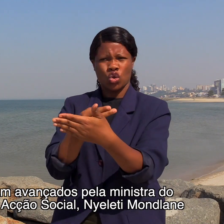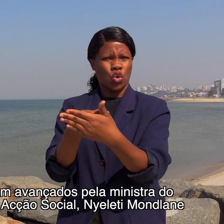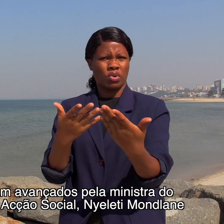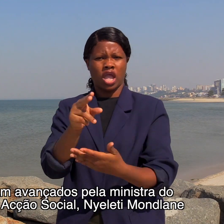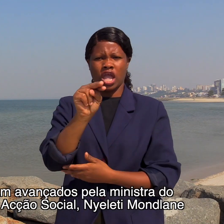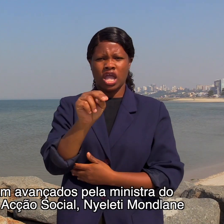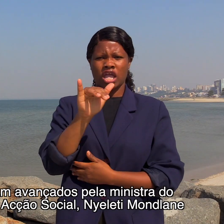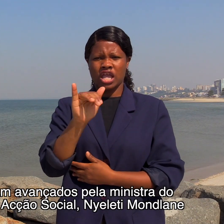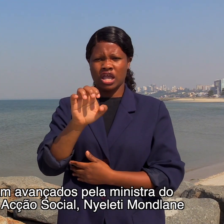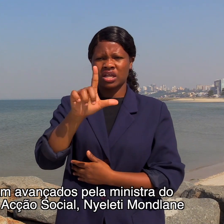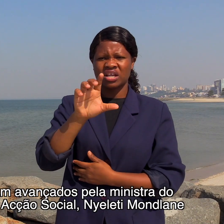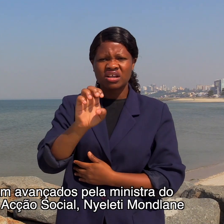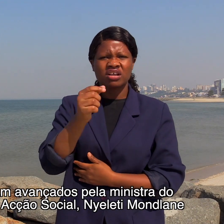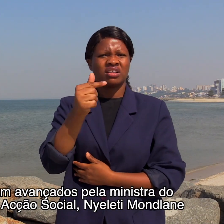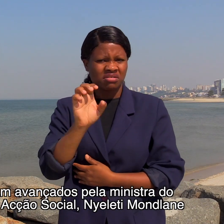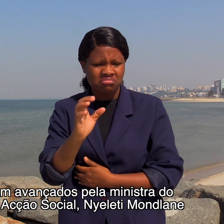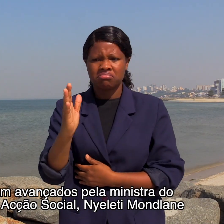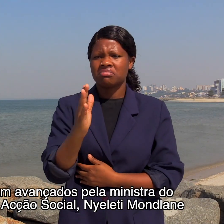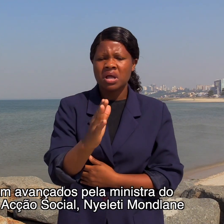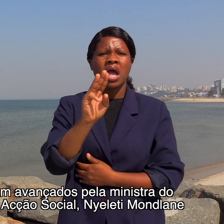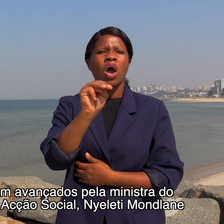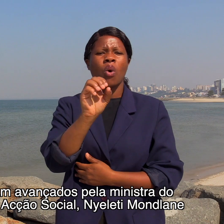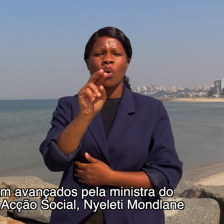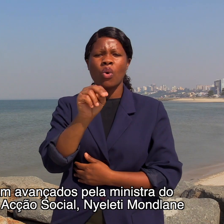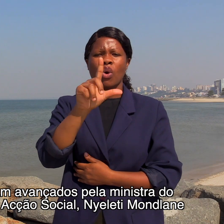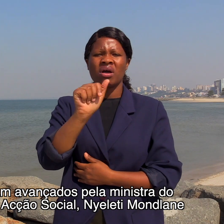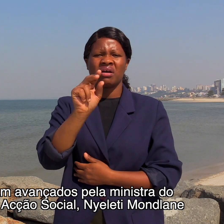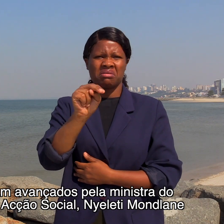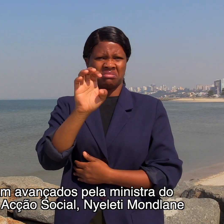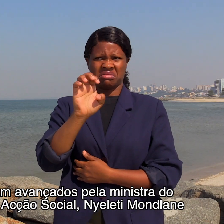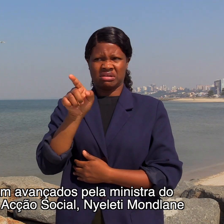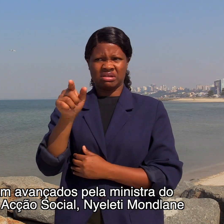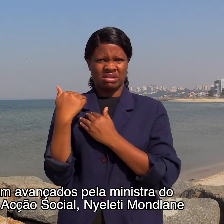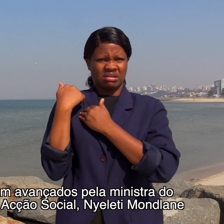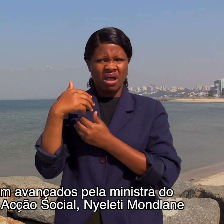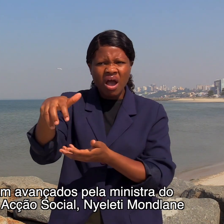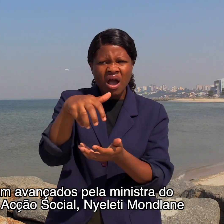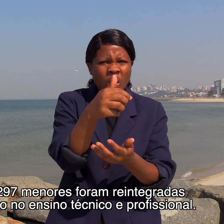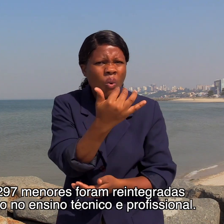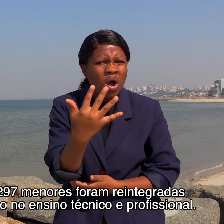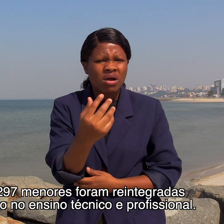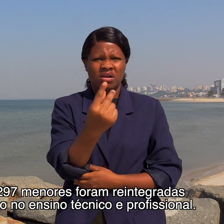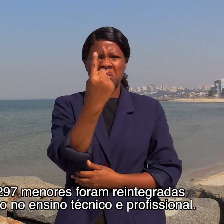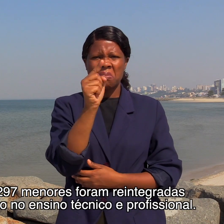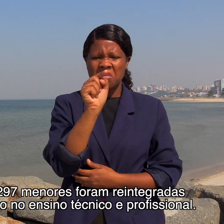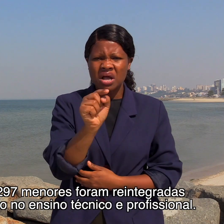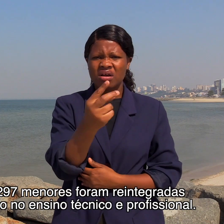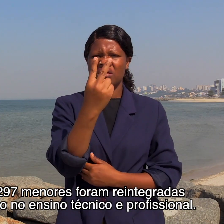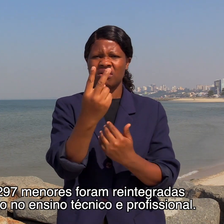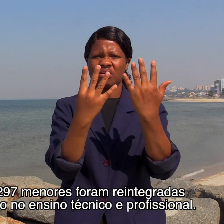Esses dados foram avançados pela ministra do Gênero, Criança e Ação Social, Nyelete Mondlane, indicando